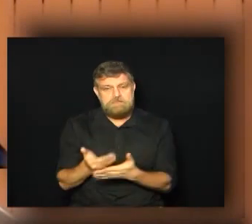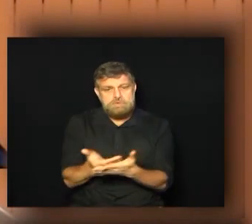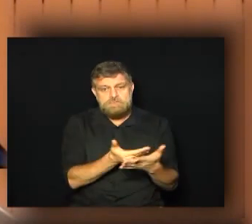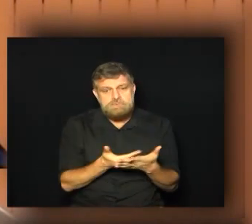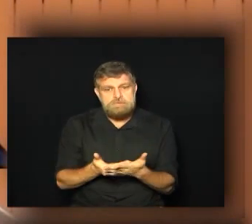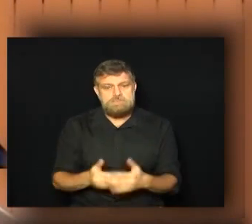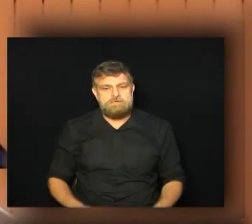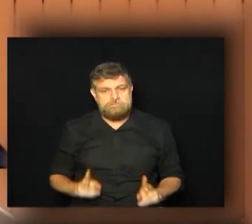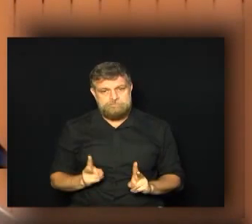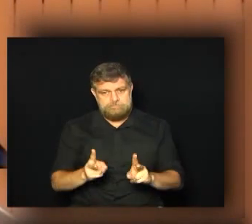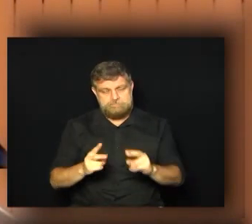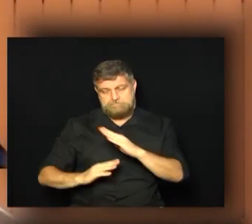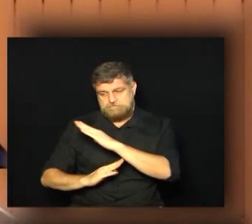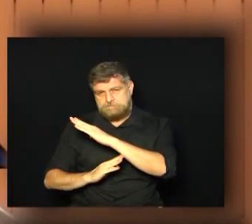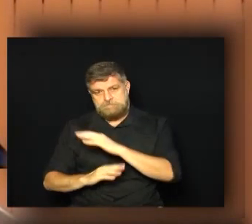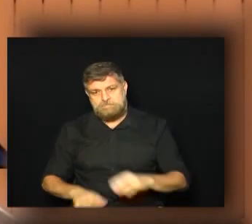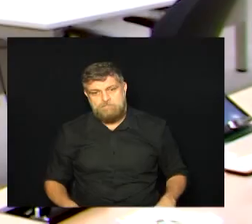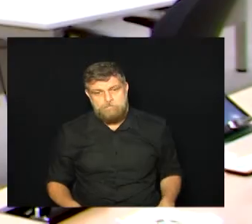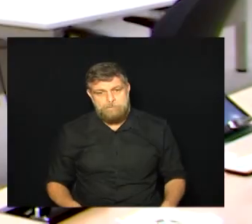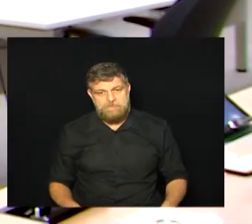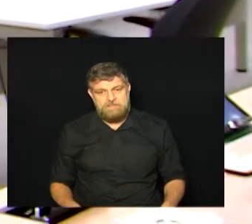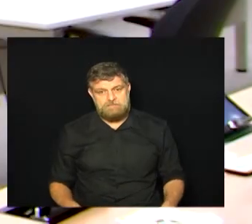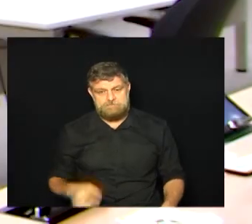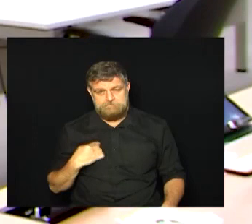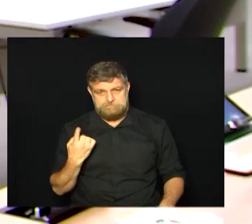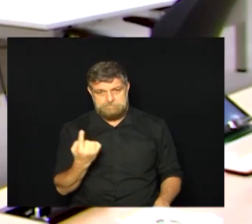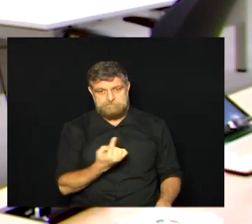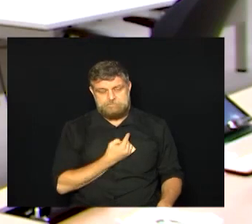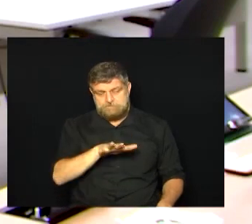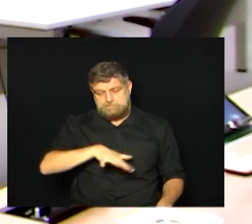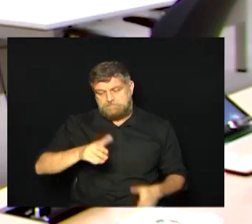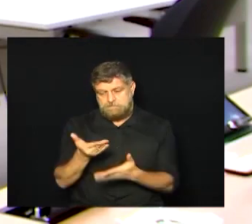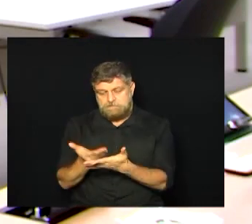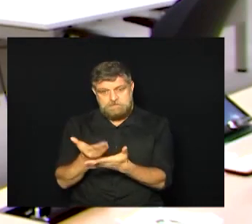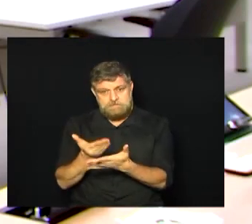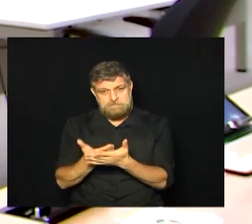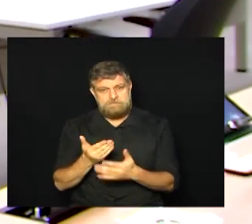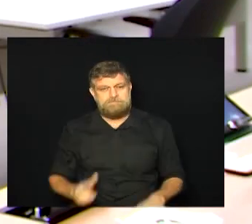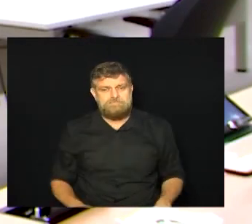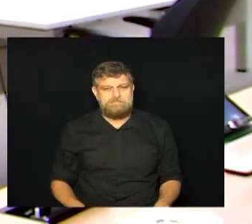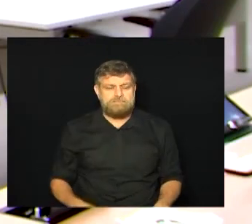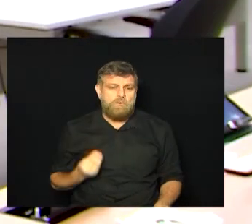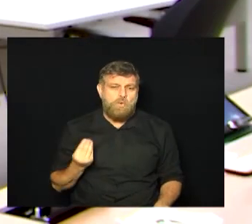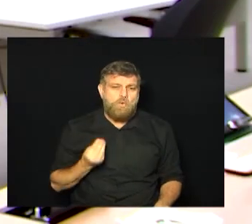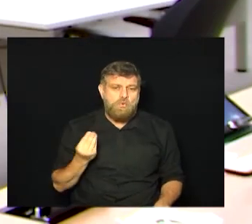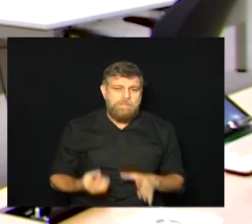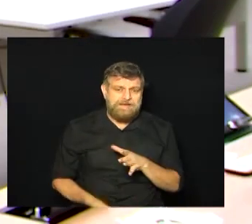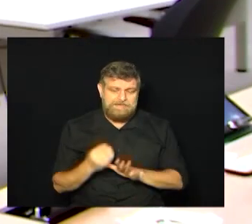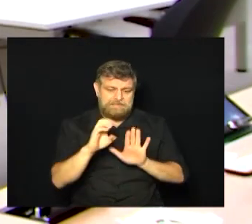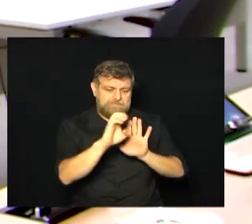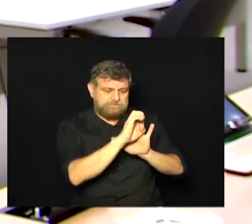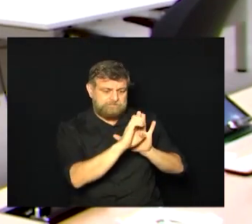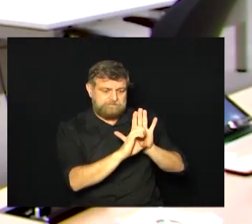ou permanente dentro da Casa de Leis. Nós estamos no campo dos estudos, até como se forma estatutariamente